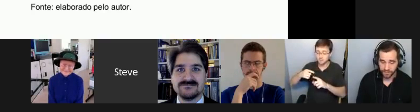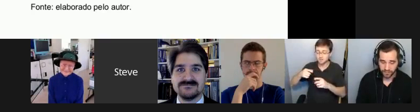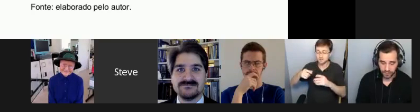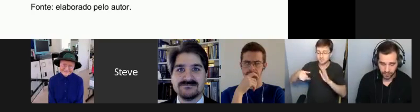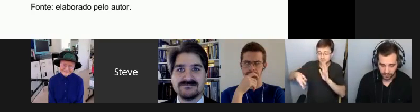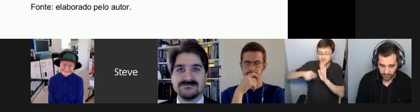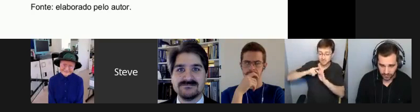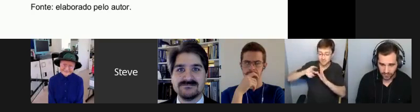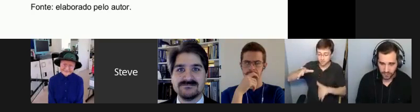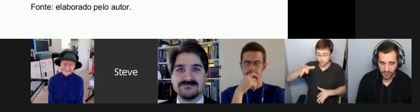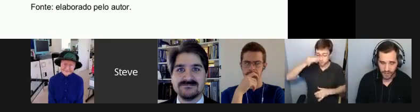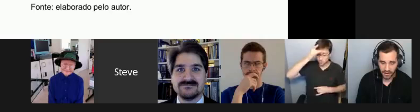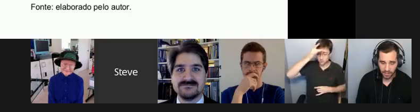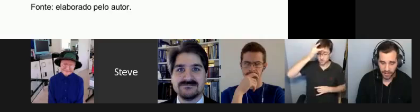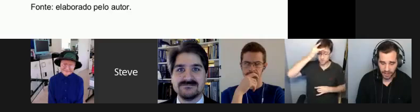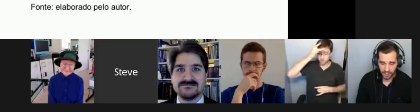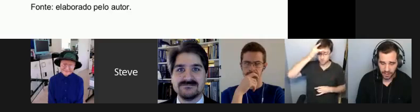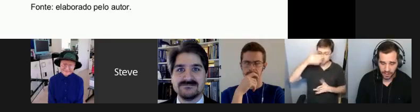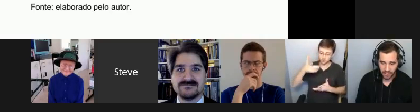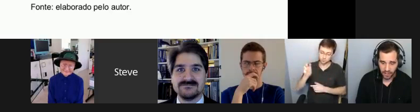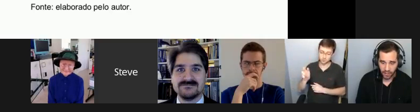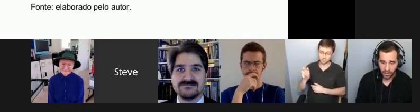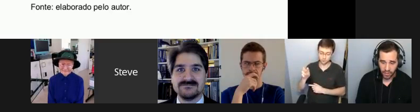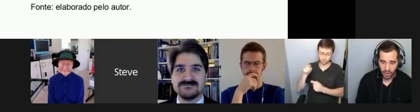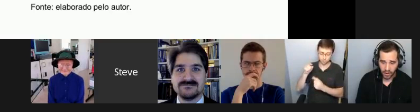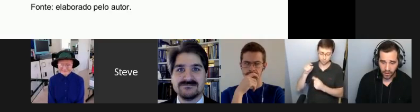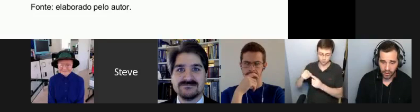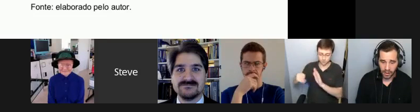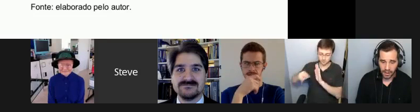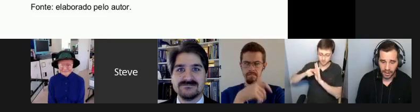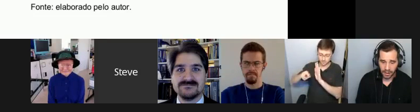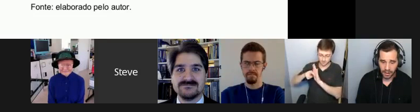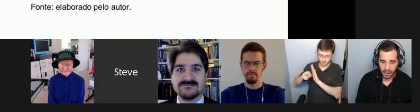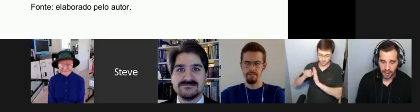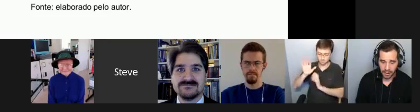movimento. E também